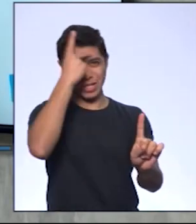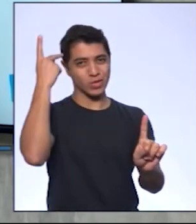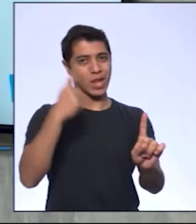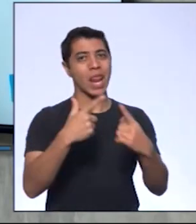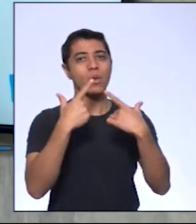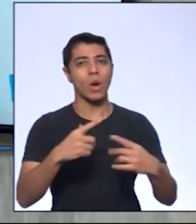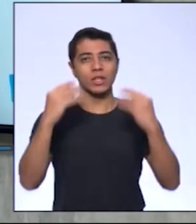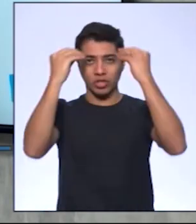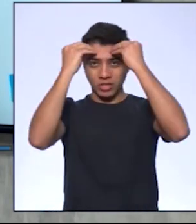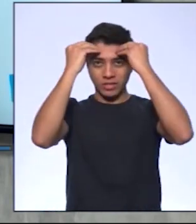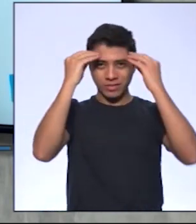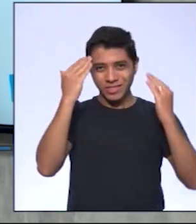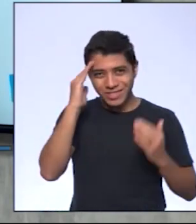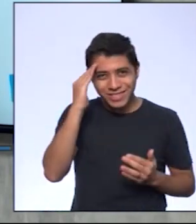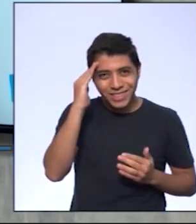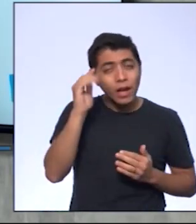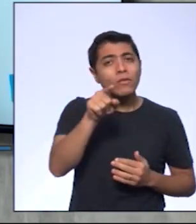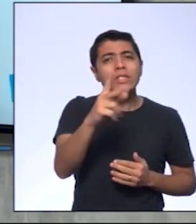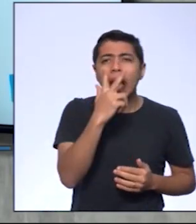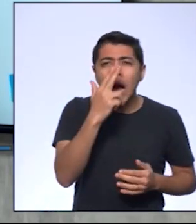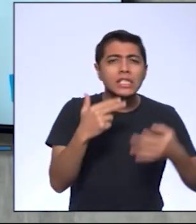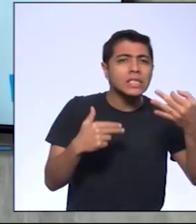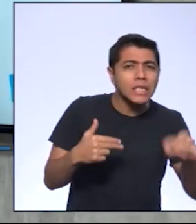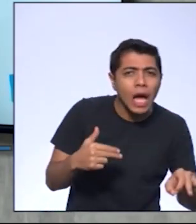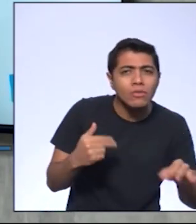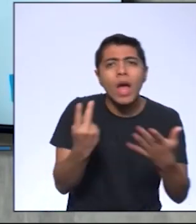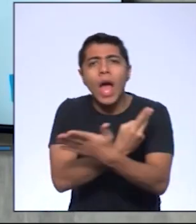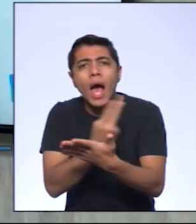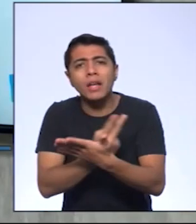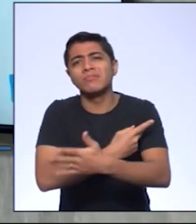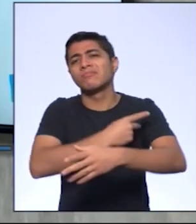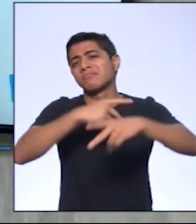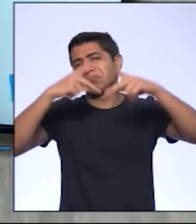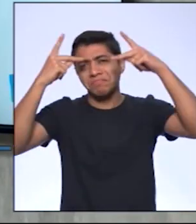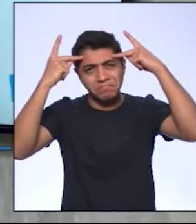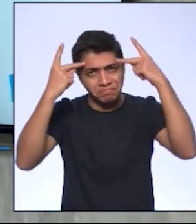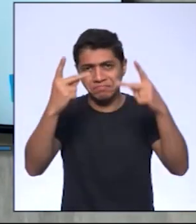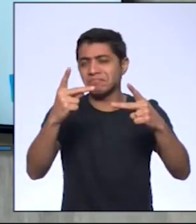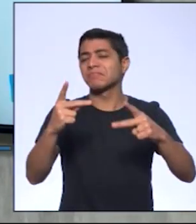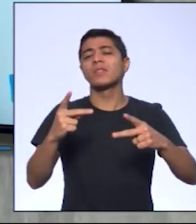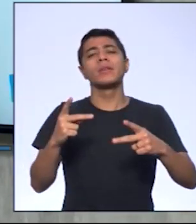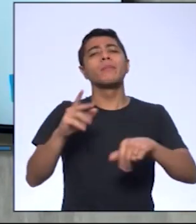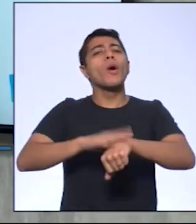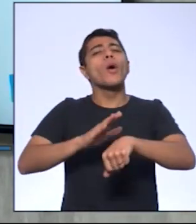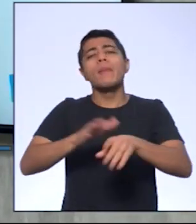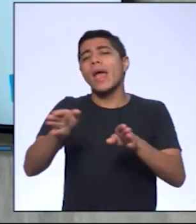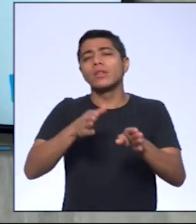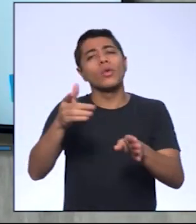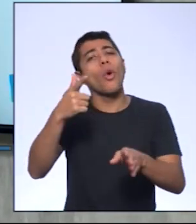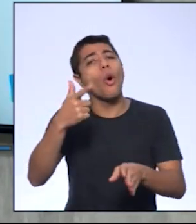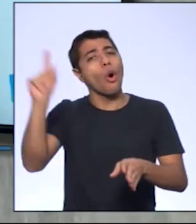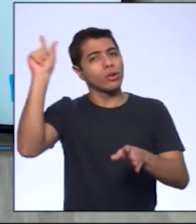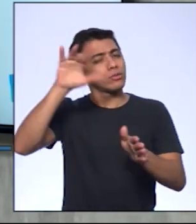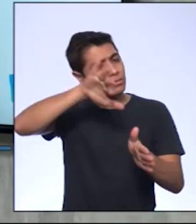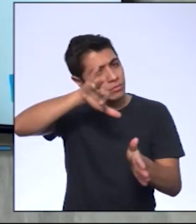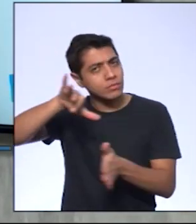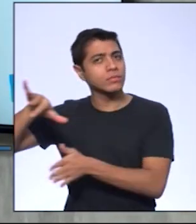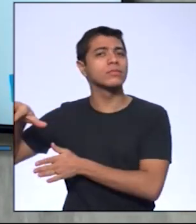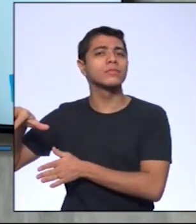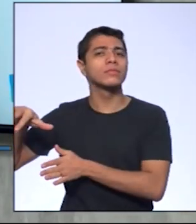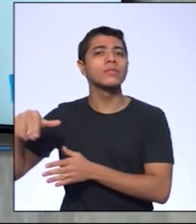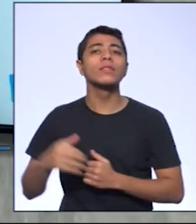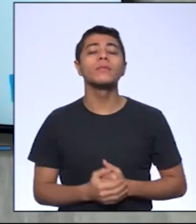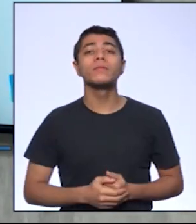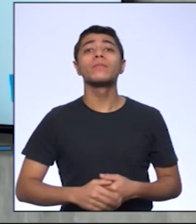está errado, você quer fazer diferente, aí já é um outro momento de discussão. Combinadinho? Então, a idade,